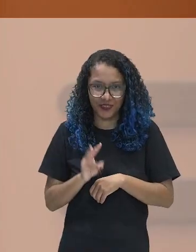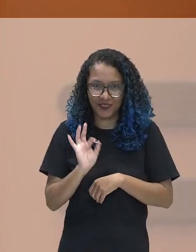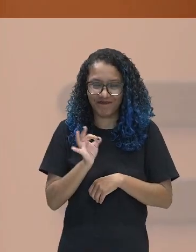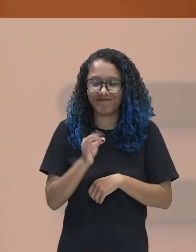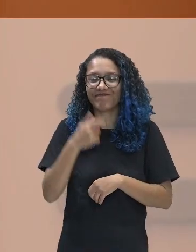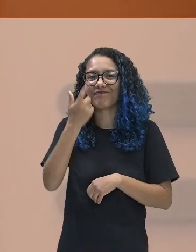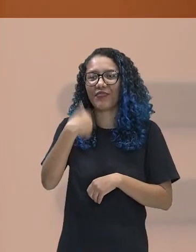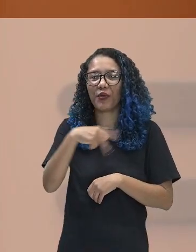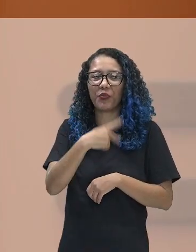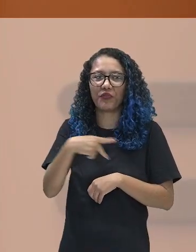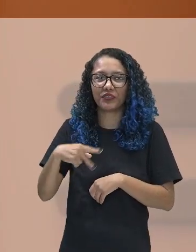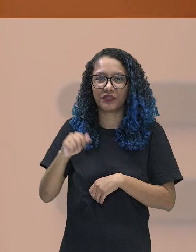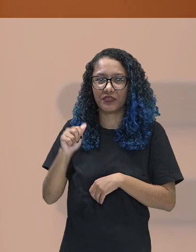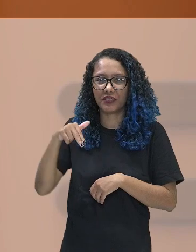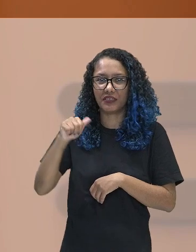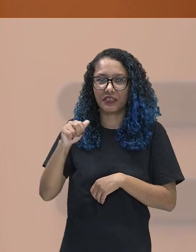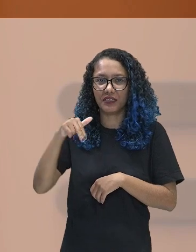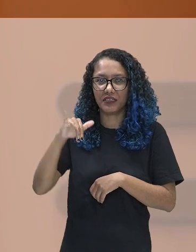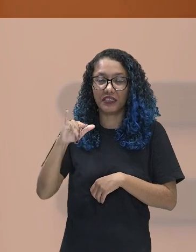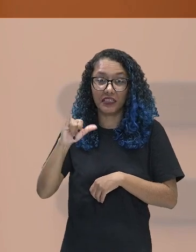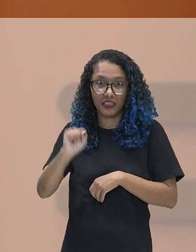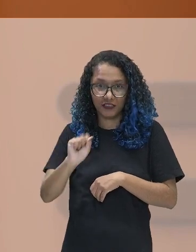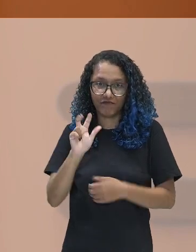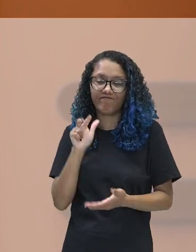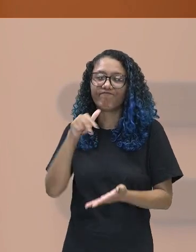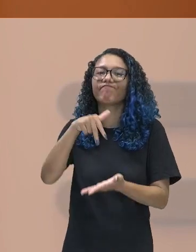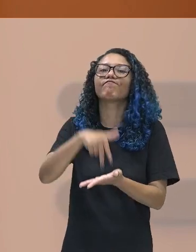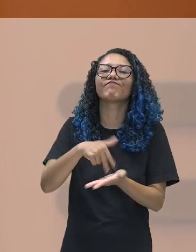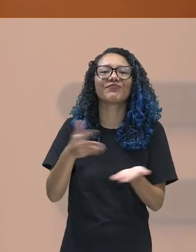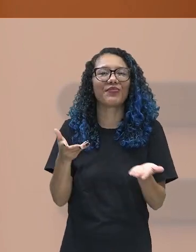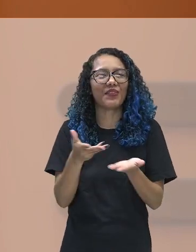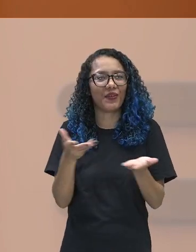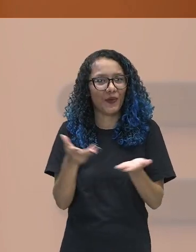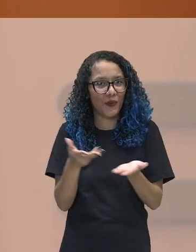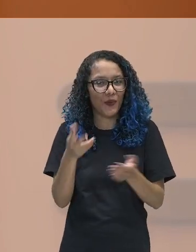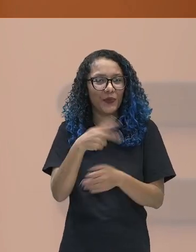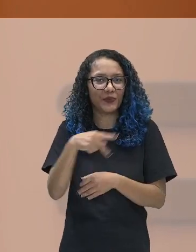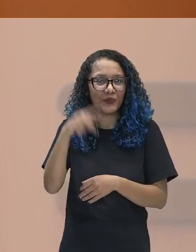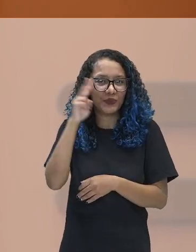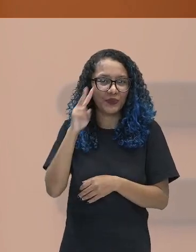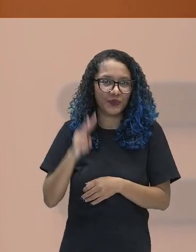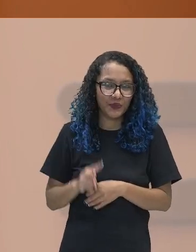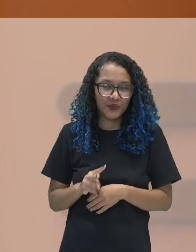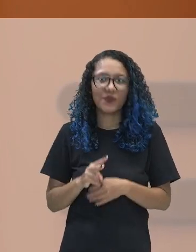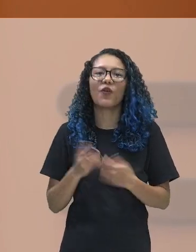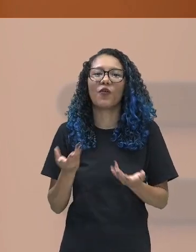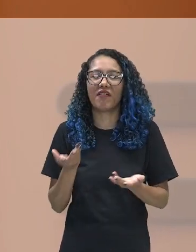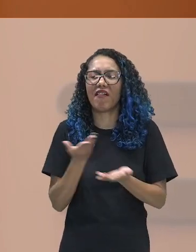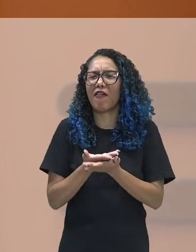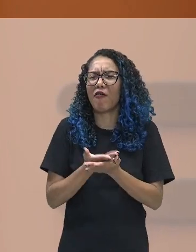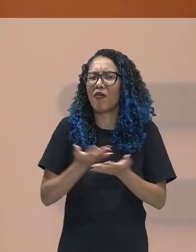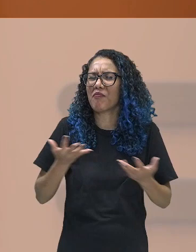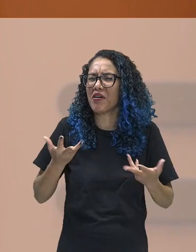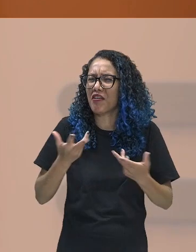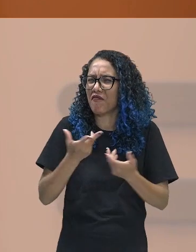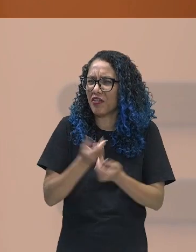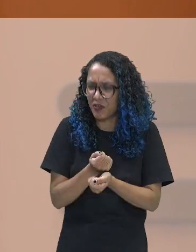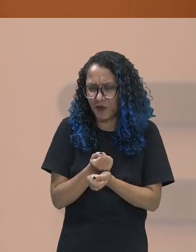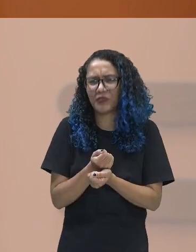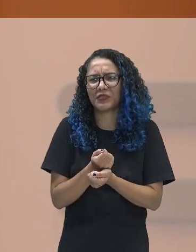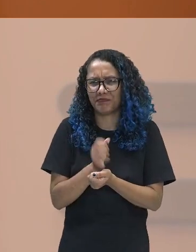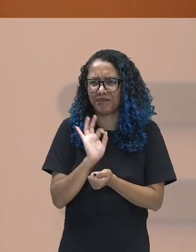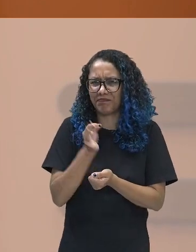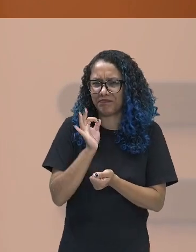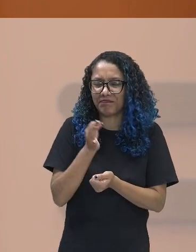sou o professor Ananias Carvalho, serei o seu professor de História nessa nossa viagem magnífica pelo conhecimento da